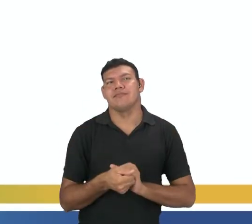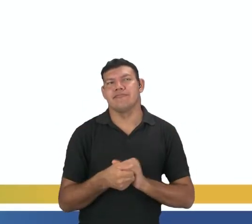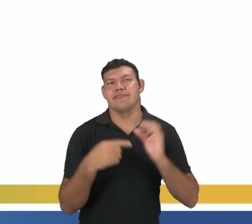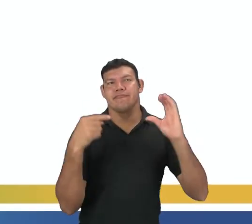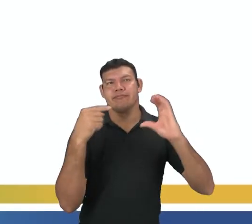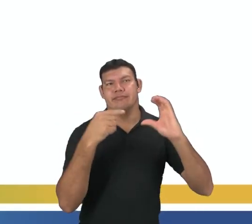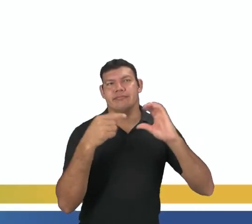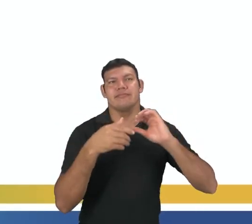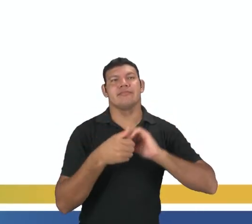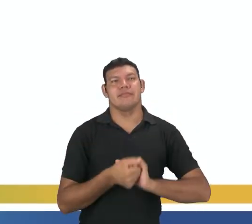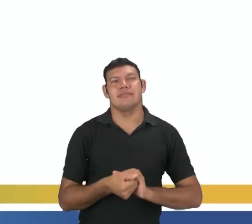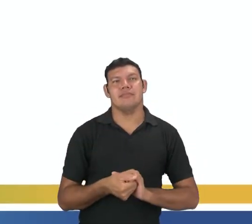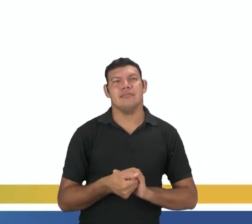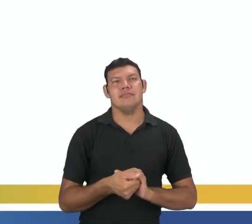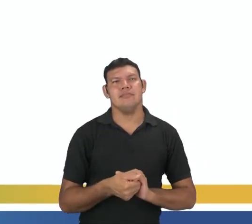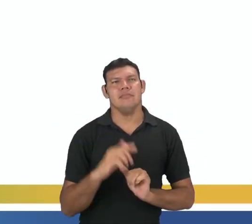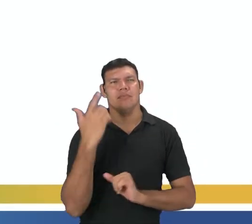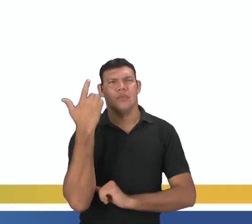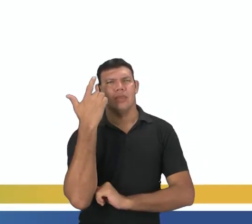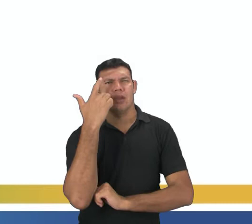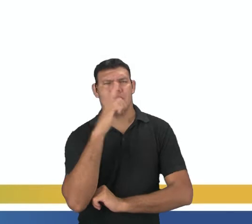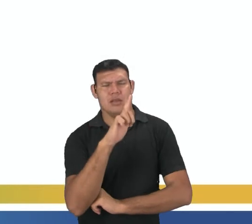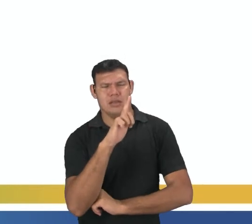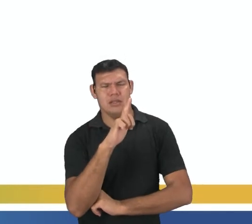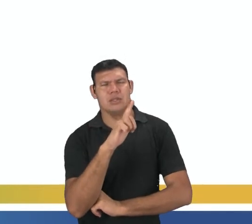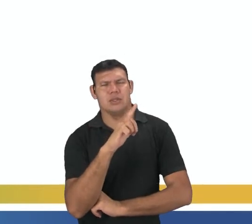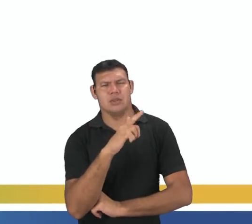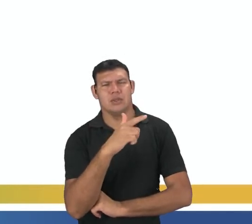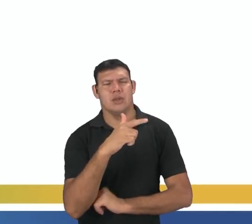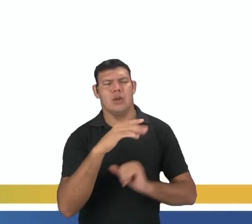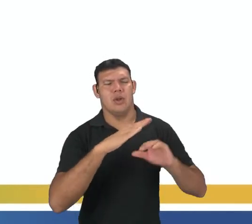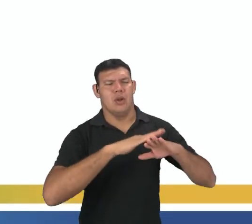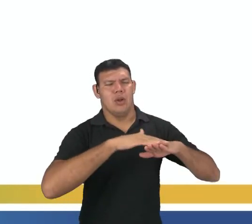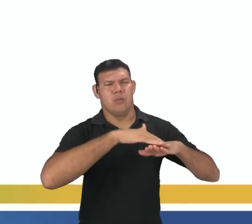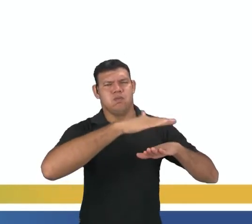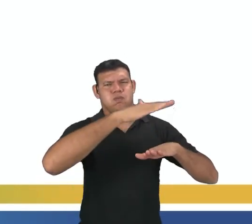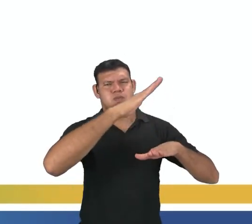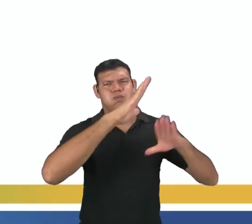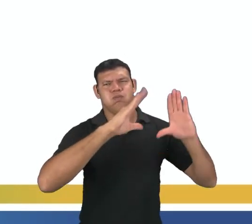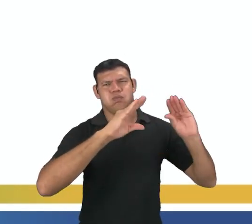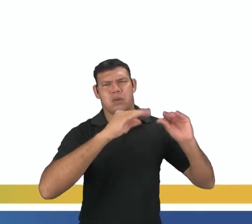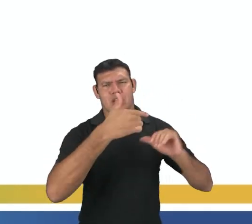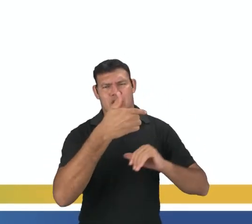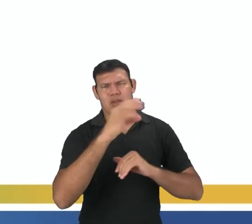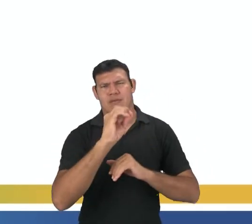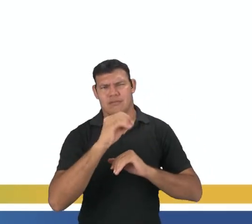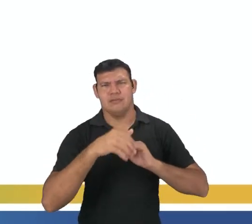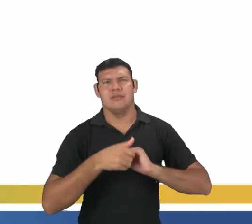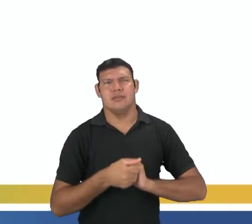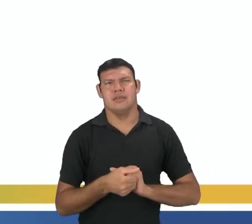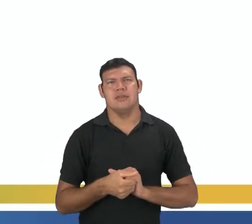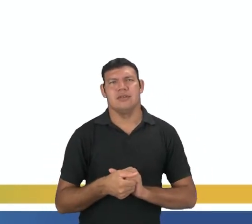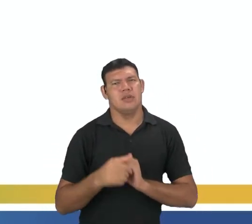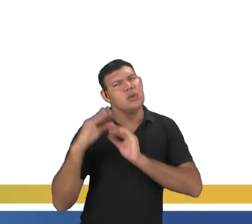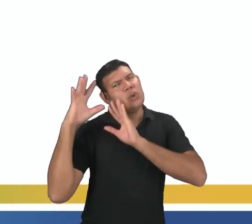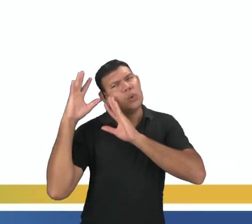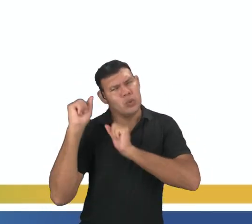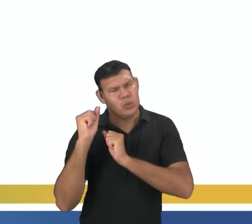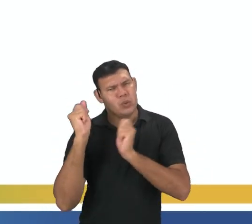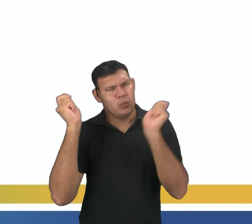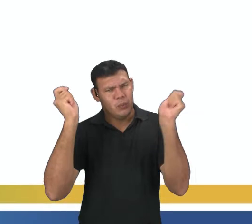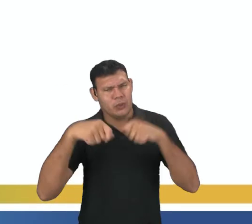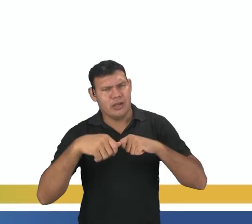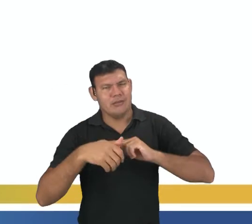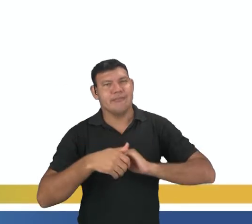Conseguiu dormir na letra C? Conseguiu dormir nos 20 colchões? Né? Conseguiu subir nos 20 colchões e dormir? Será